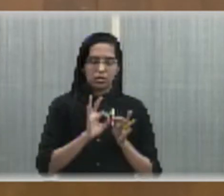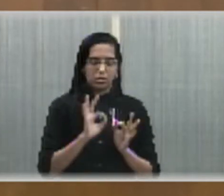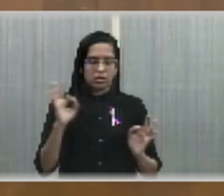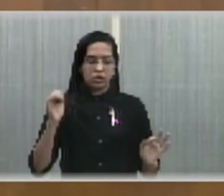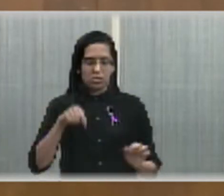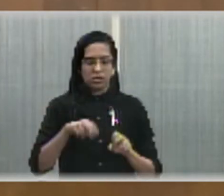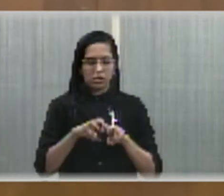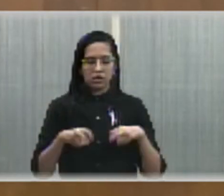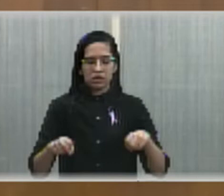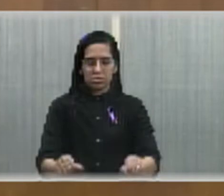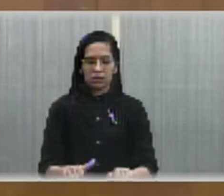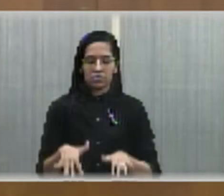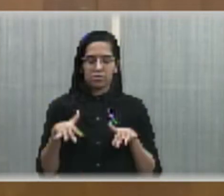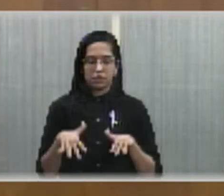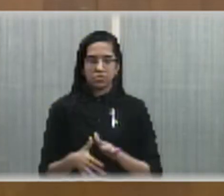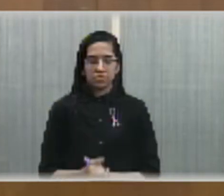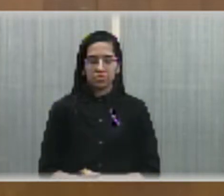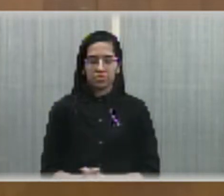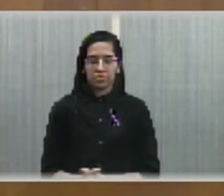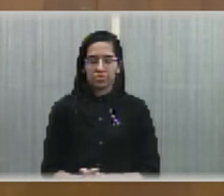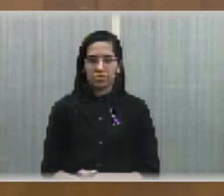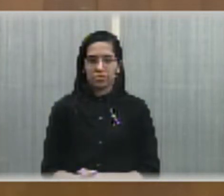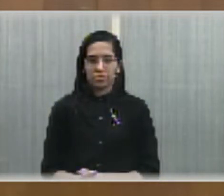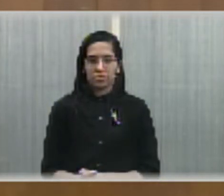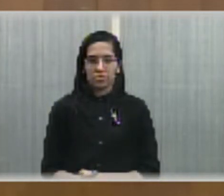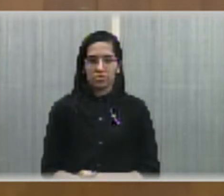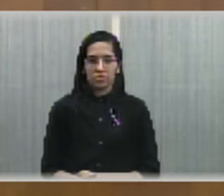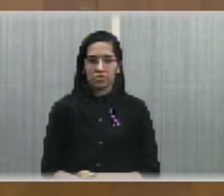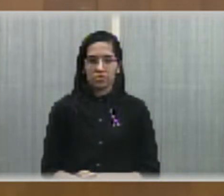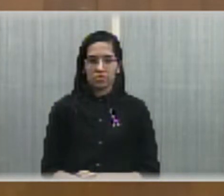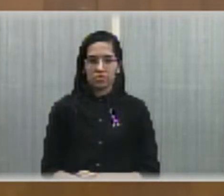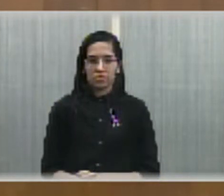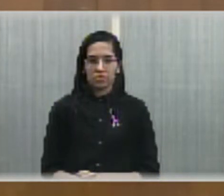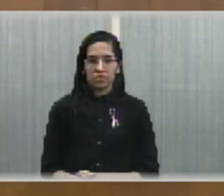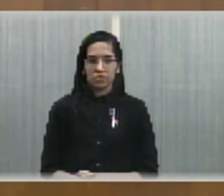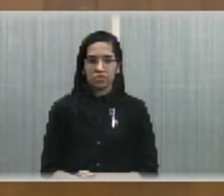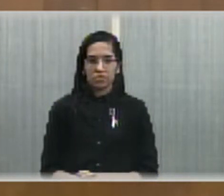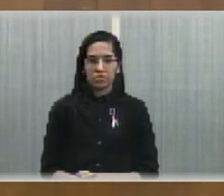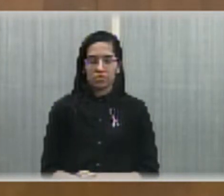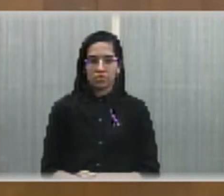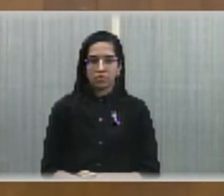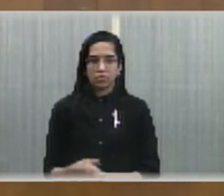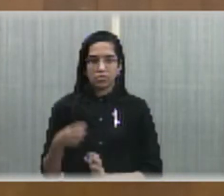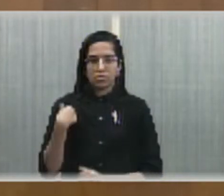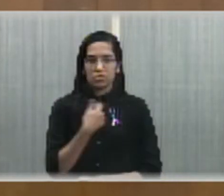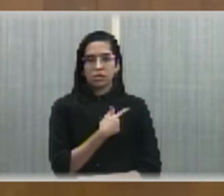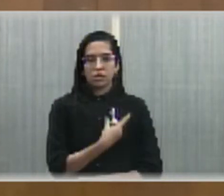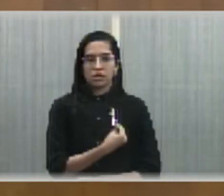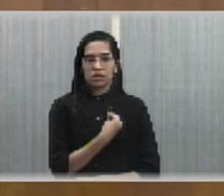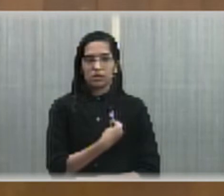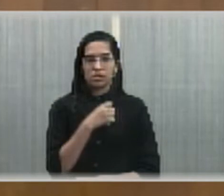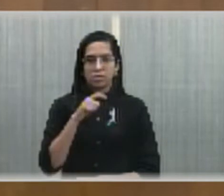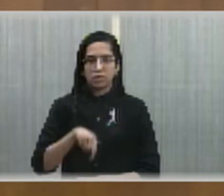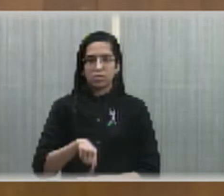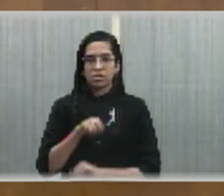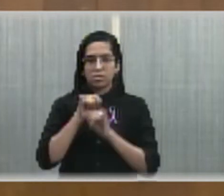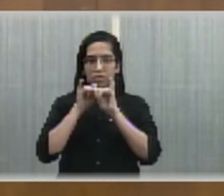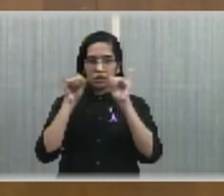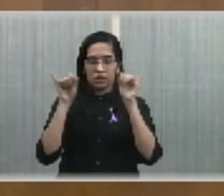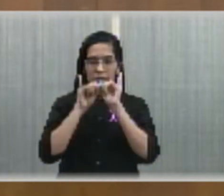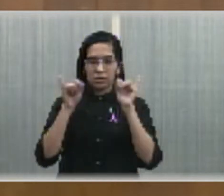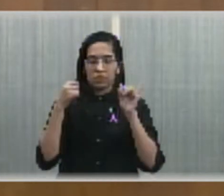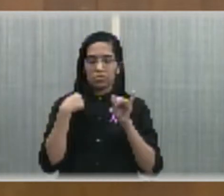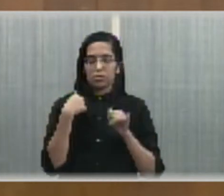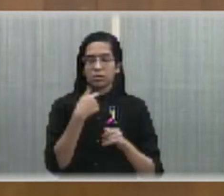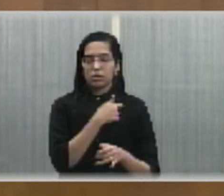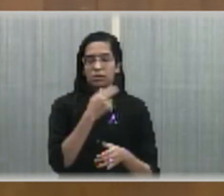plenário. É dizer que nós estamos aqui hoje para informar que apresentamos um requerimento